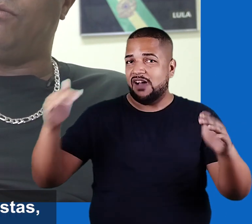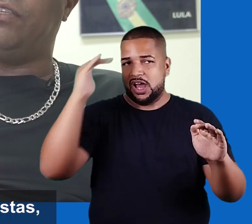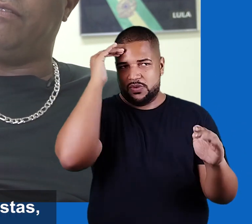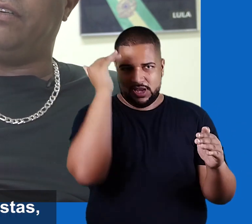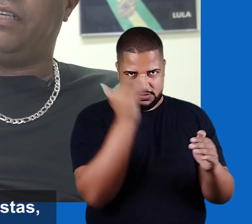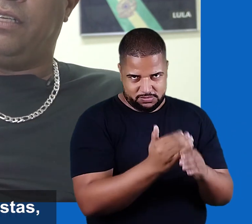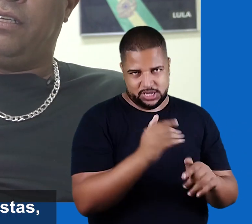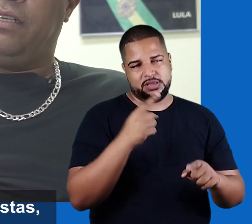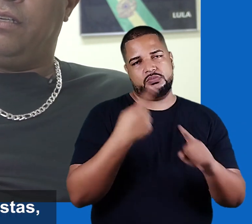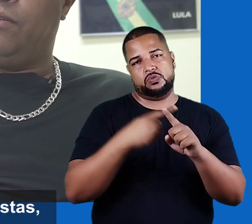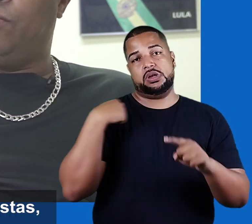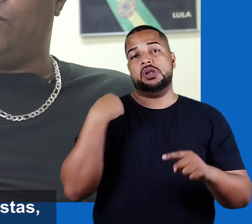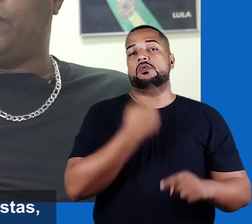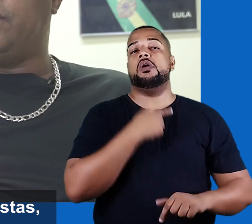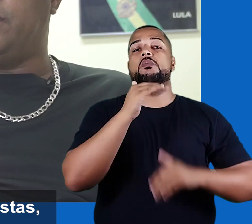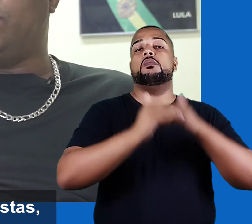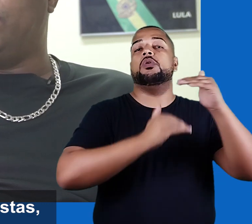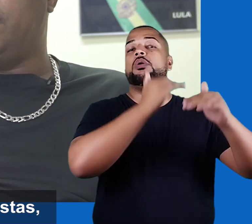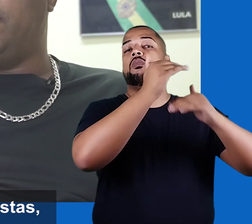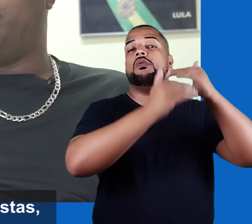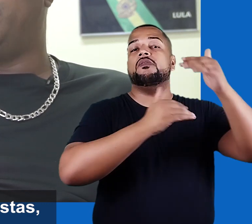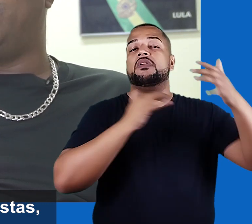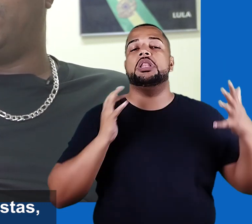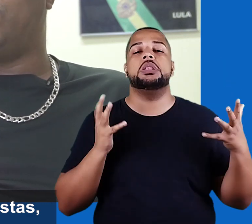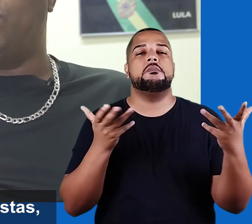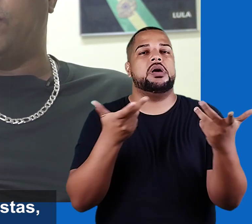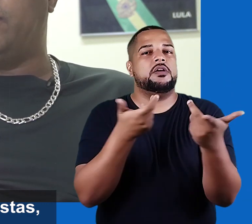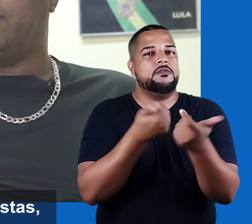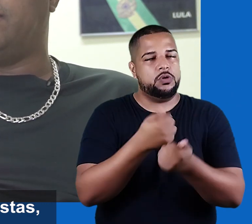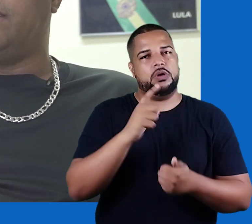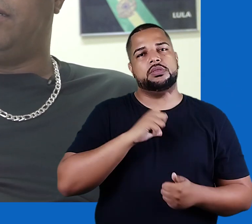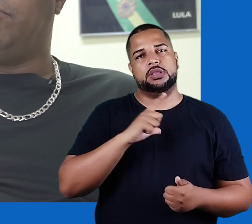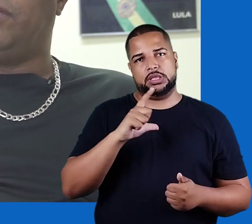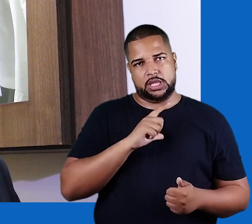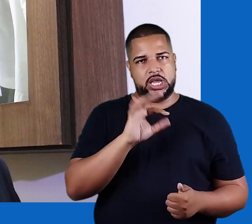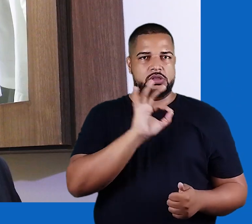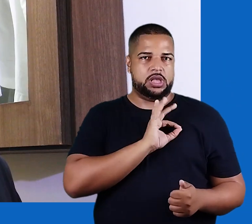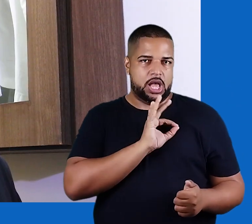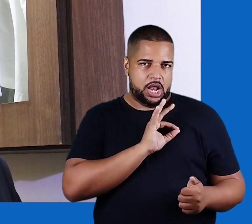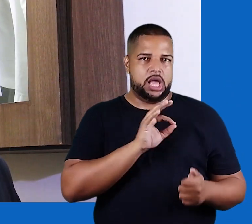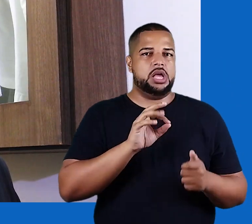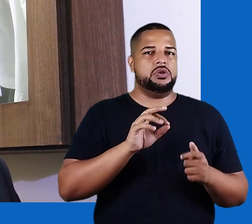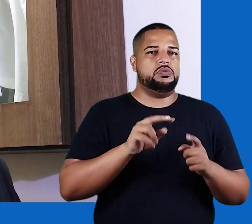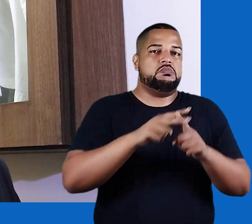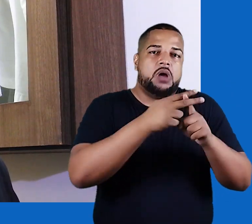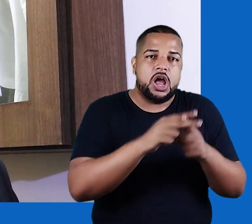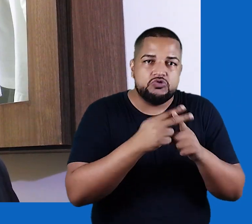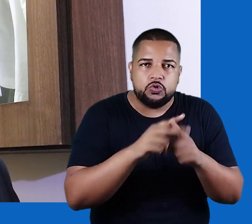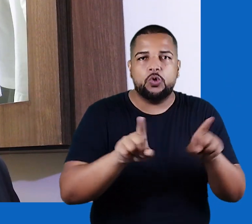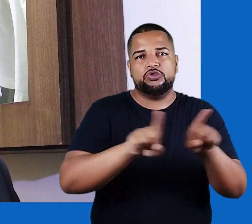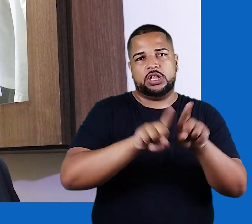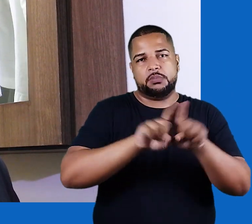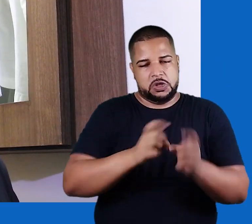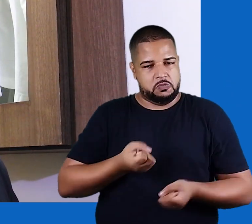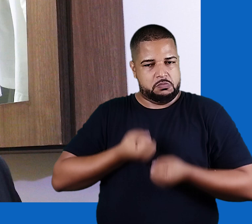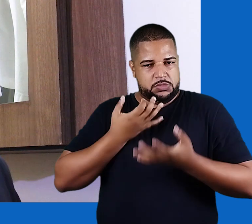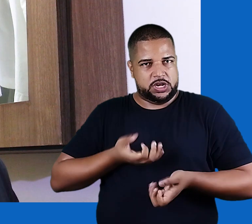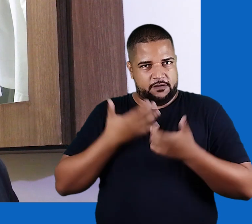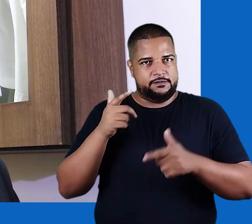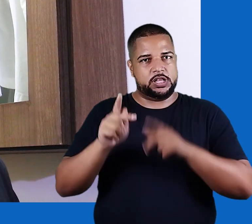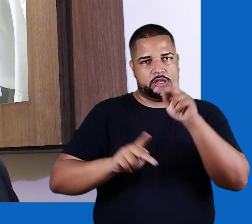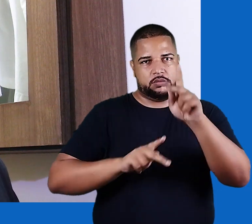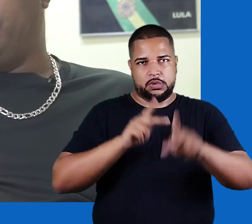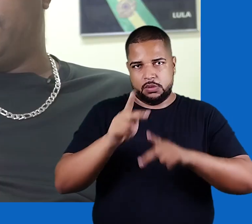né? Inclusive no quesito de melhores conquistas, melhores reajustes salariais, melhores benefícios